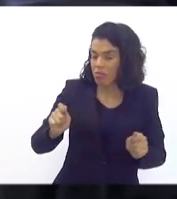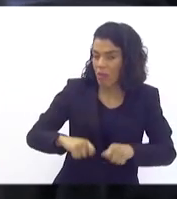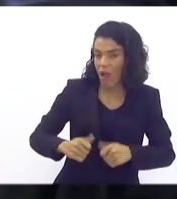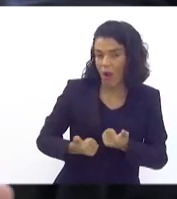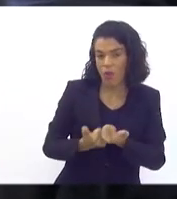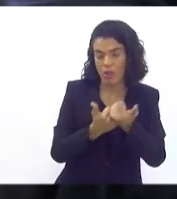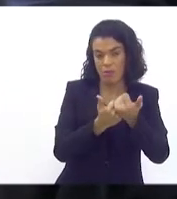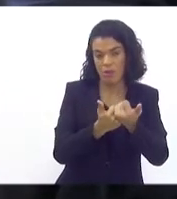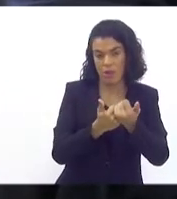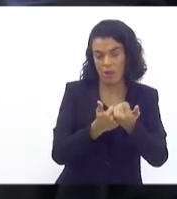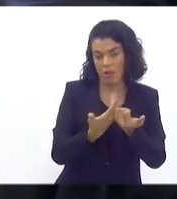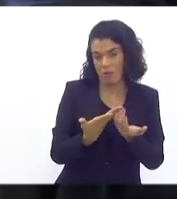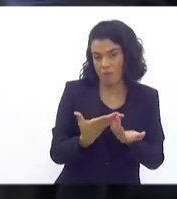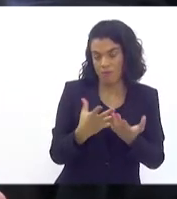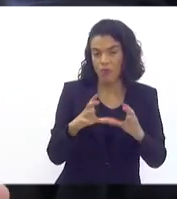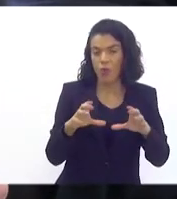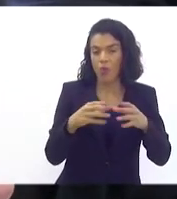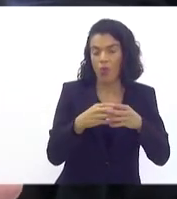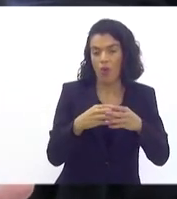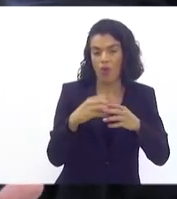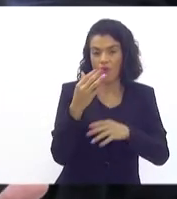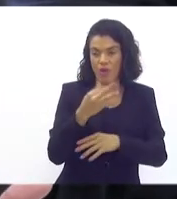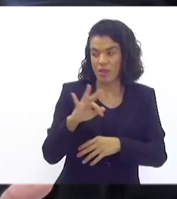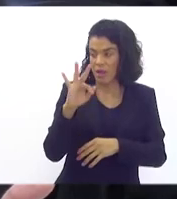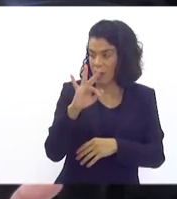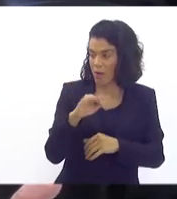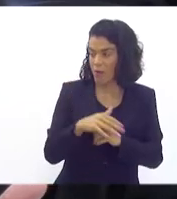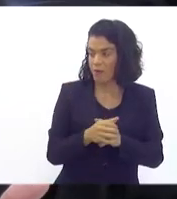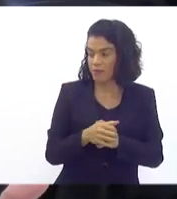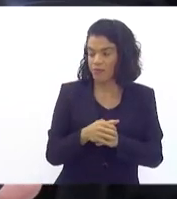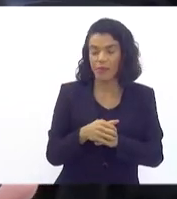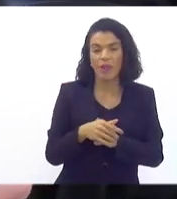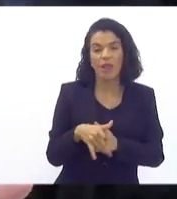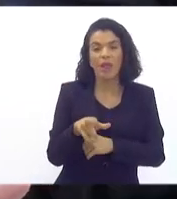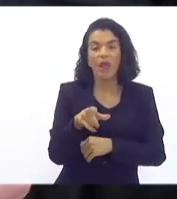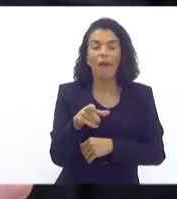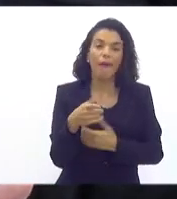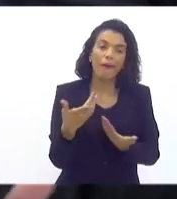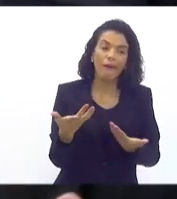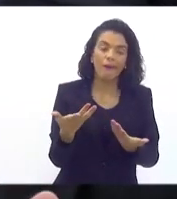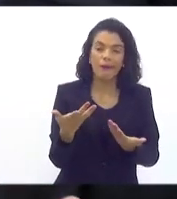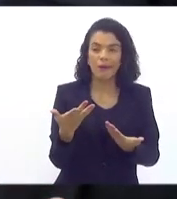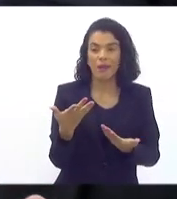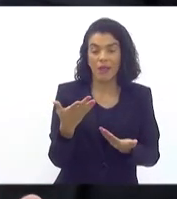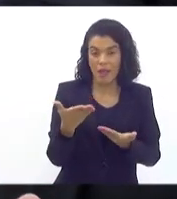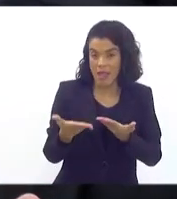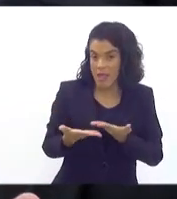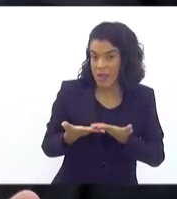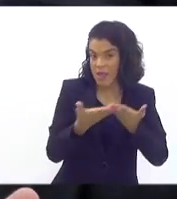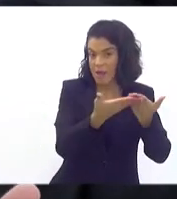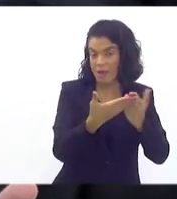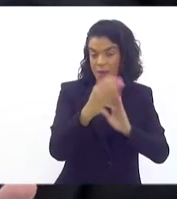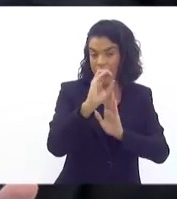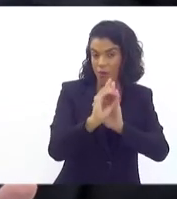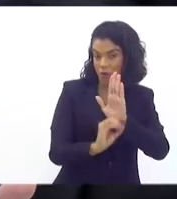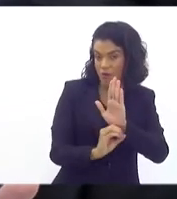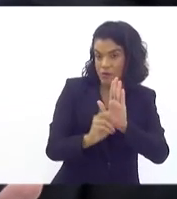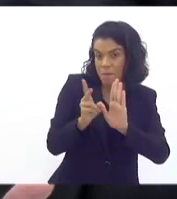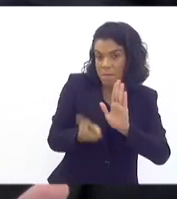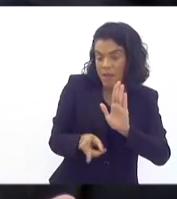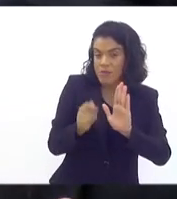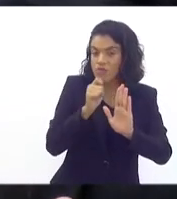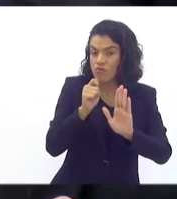no sentido de estimular a realização desse convênio seria de bom ao ventre já encaminhar um ofício mesmo sem